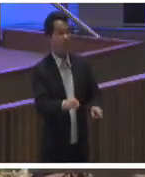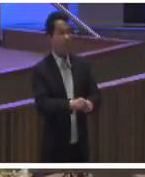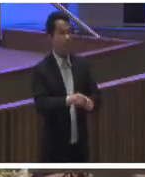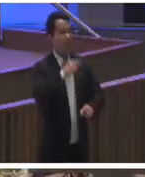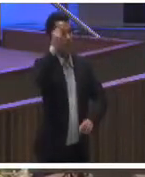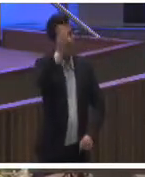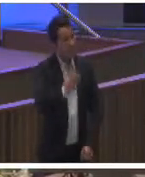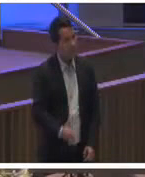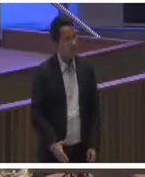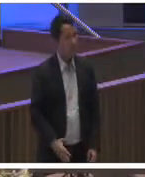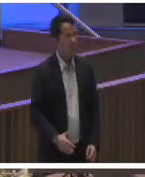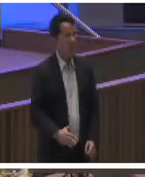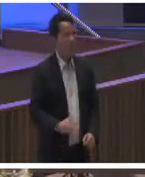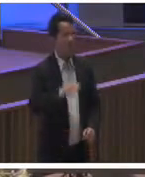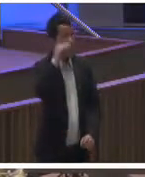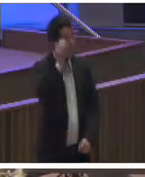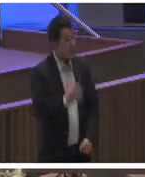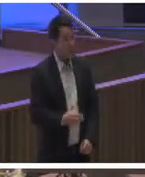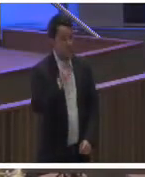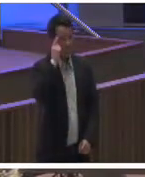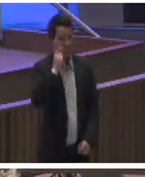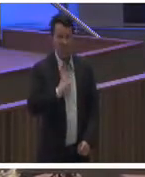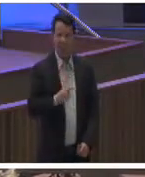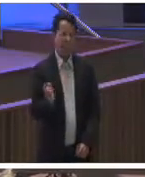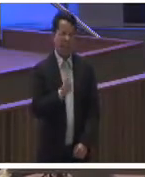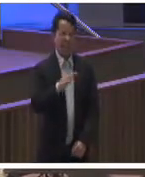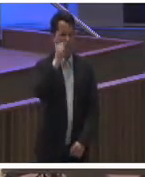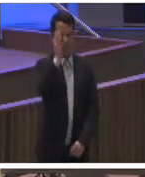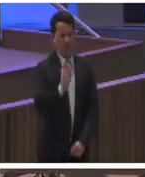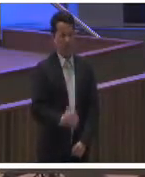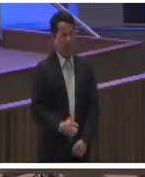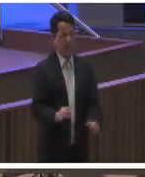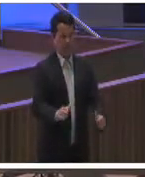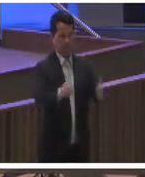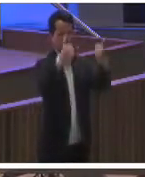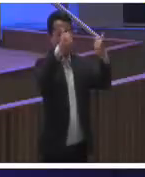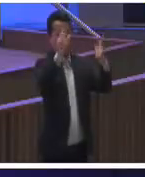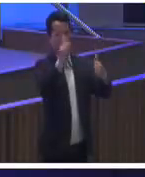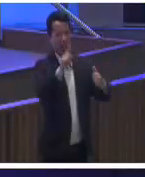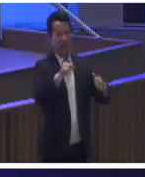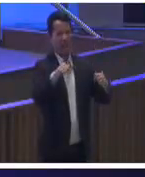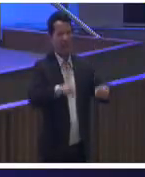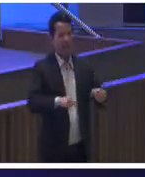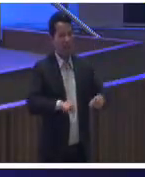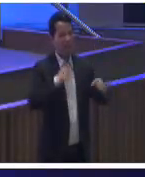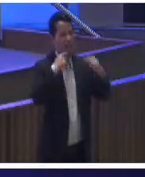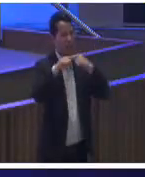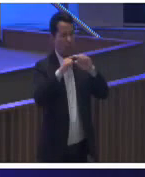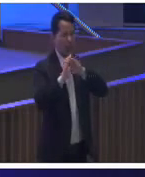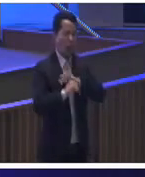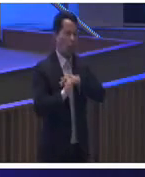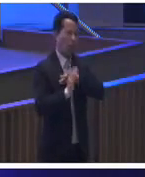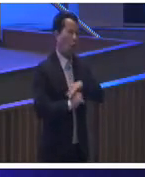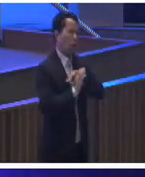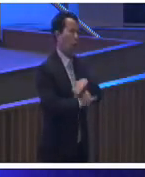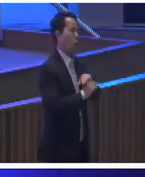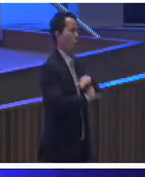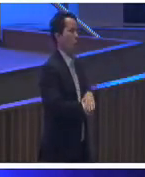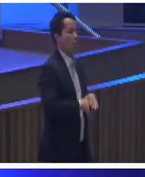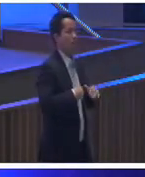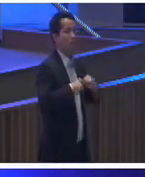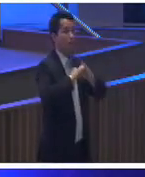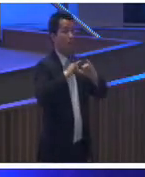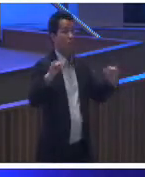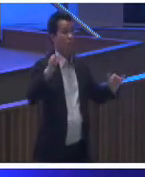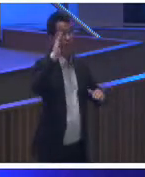Brasil. O brasileiro acredita que não tem jeito porque todo mundo é corrupto e nunca vai deixar de ser corrupto. Eu quero dizer para você que eu creio